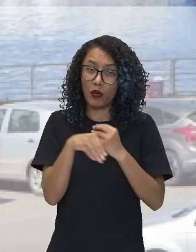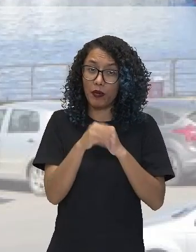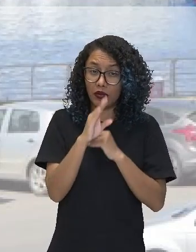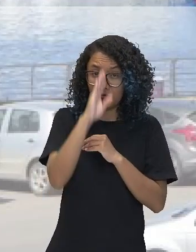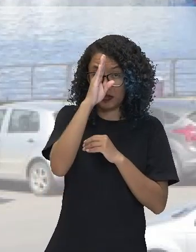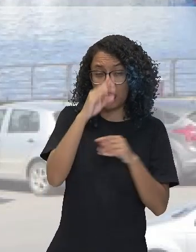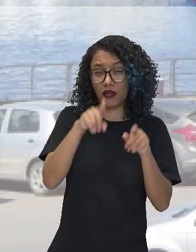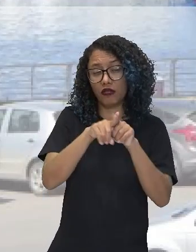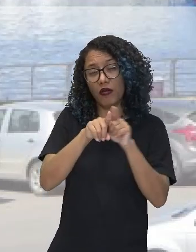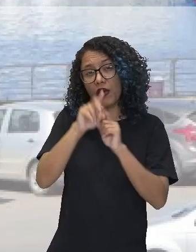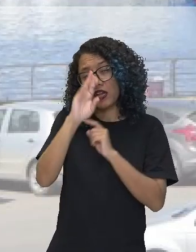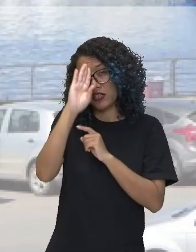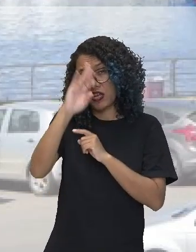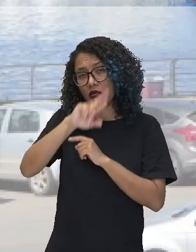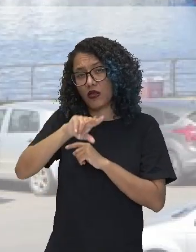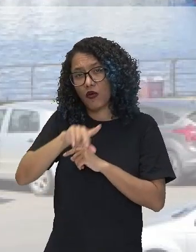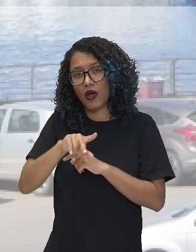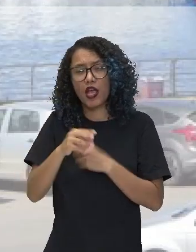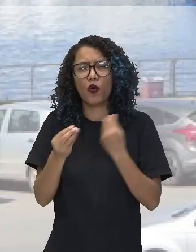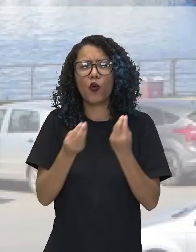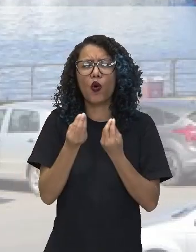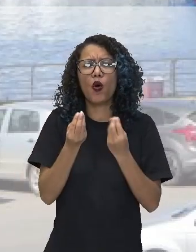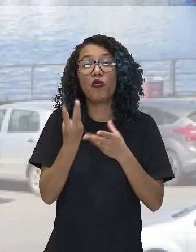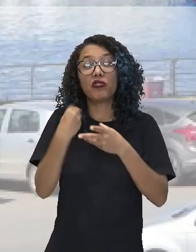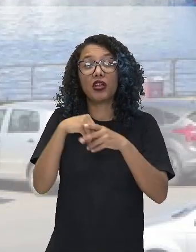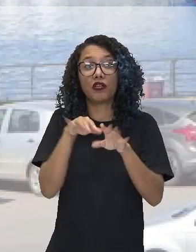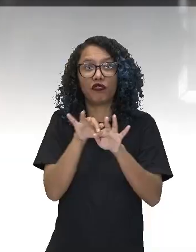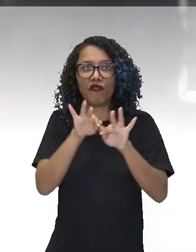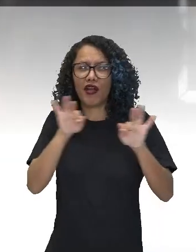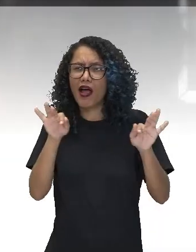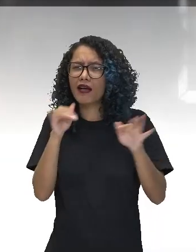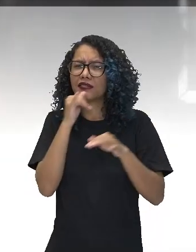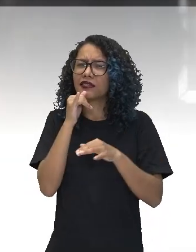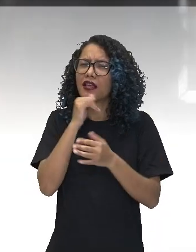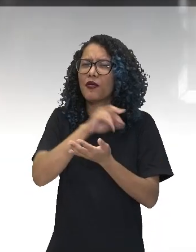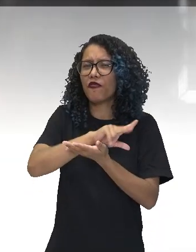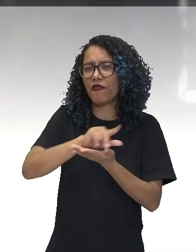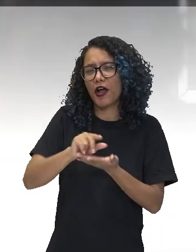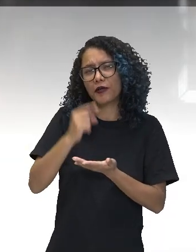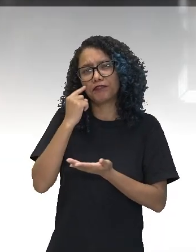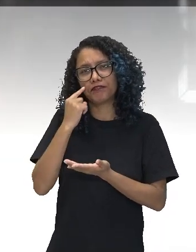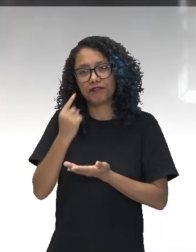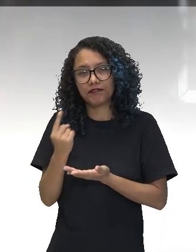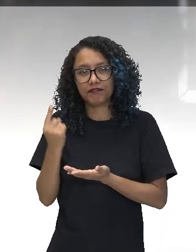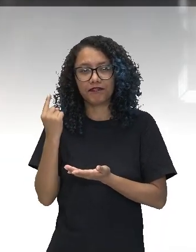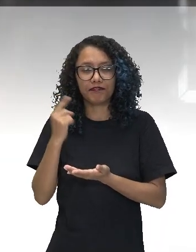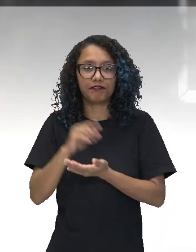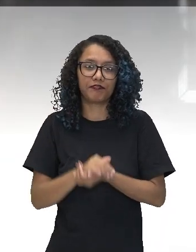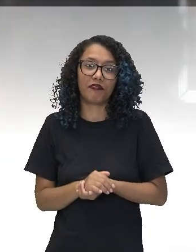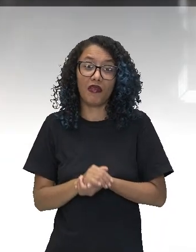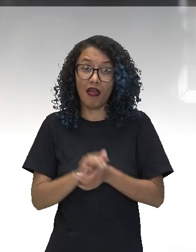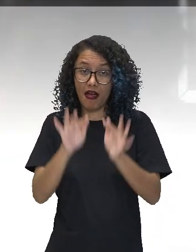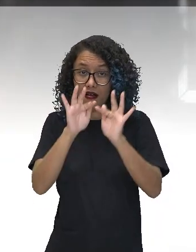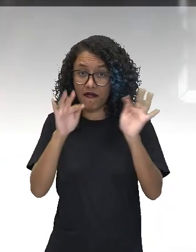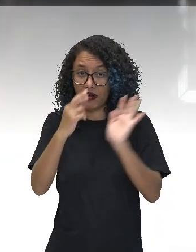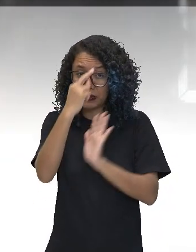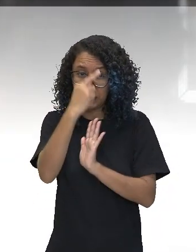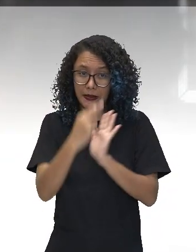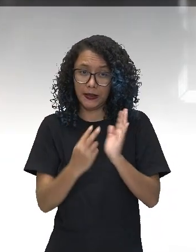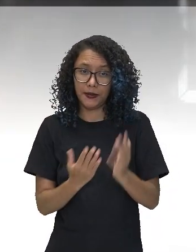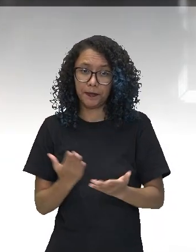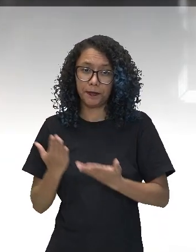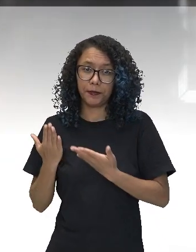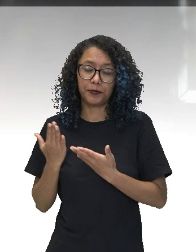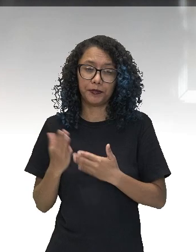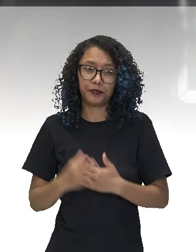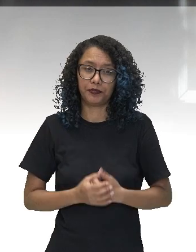a partir de frases, de ejemplos. Conmigo. Guillermo fue mi primer